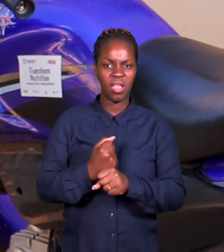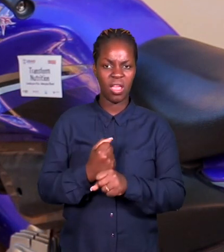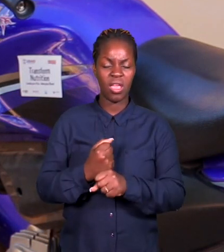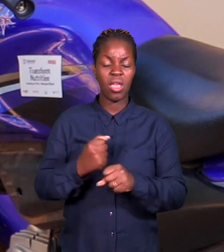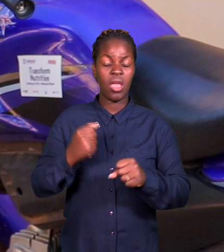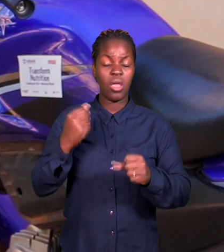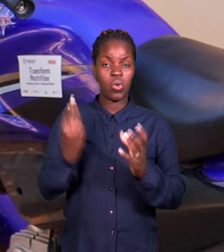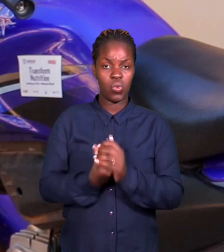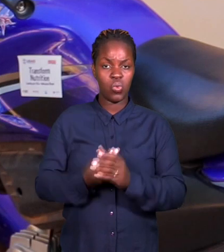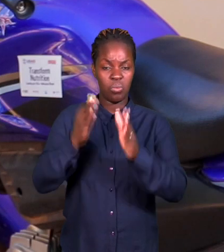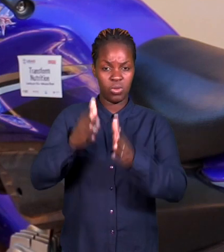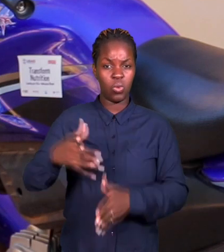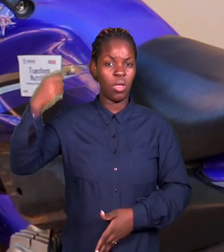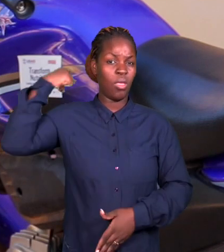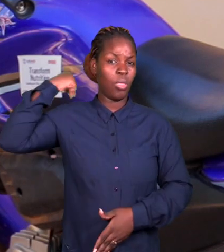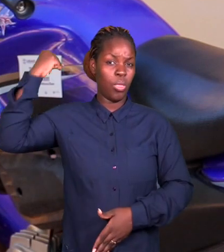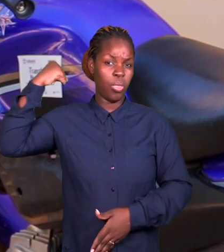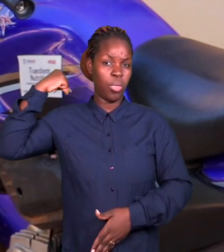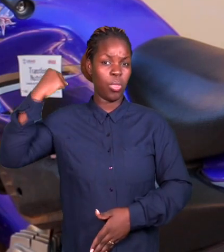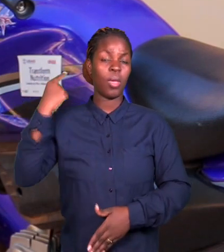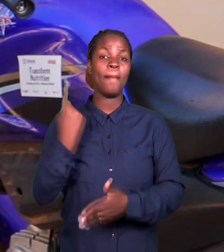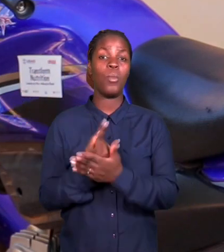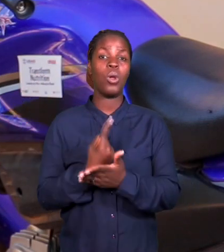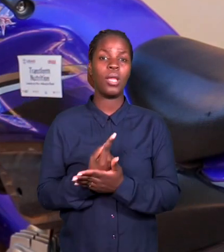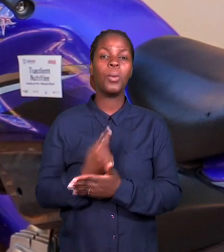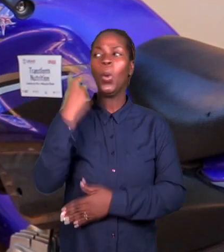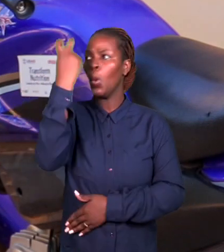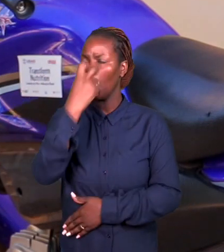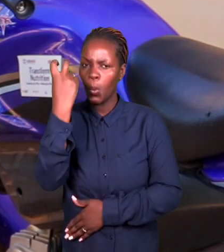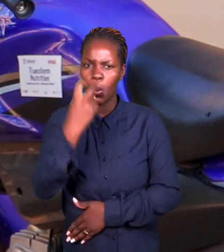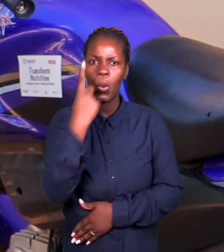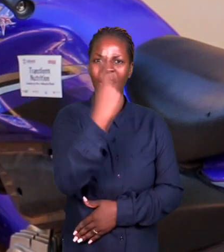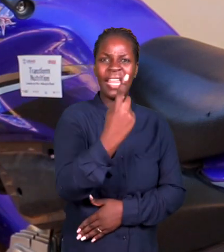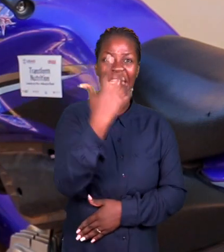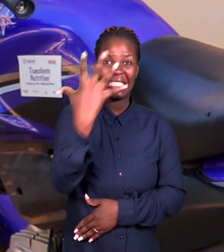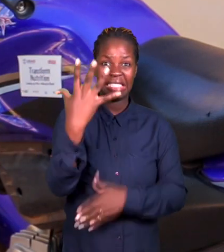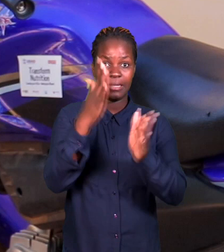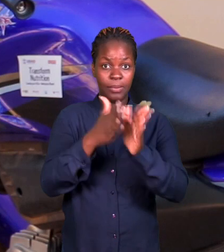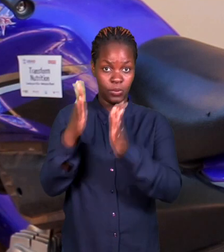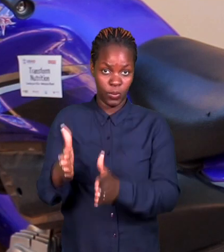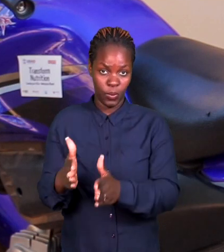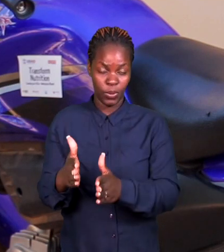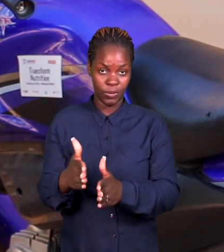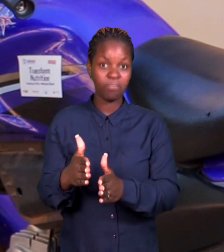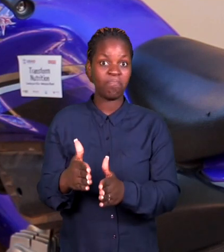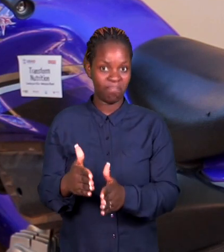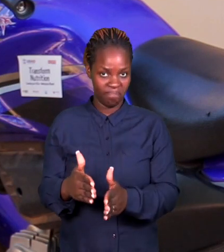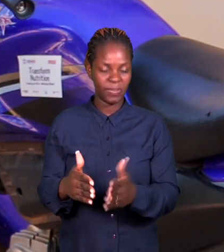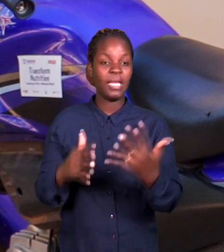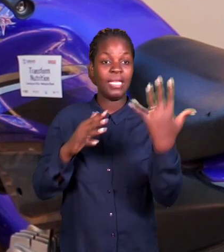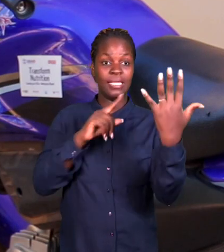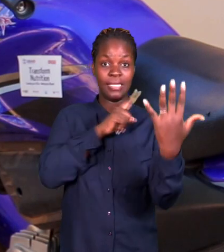culinárias nós trabalhamos com os nossos voluntários, em que cada voluntário tem que identificar 15 pessoas, das quais